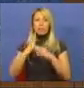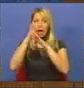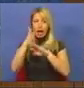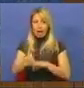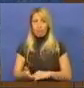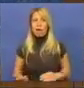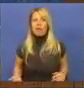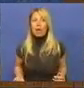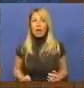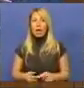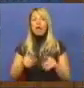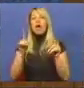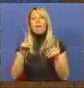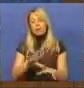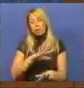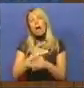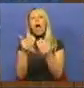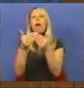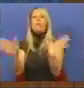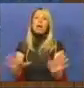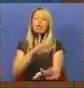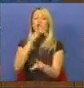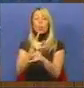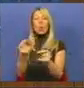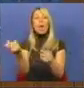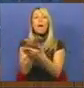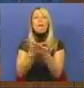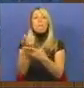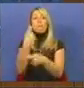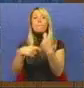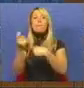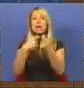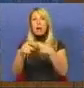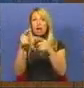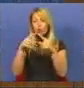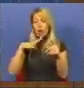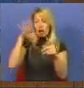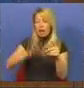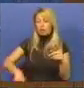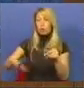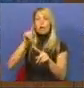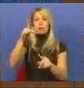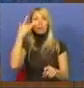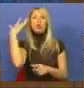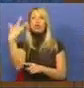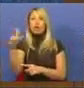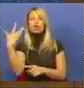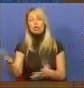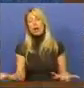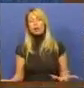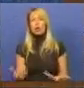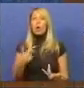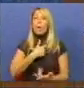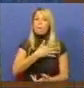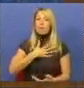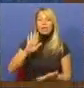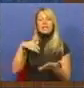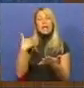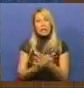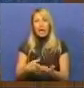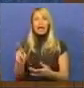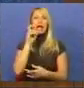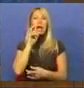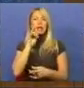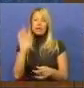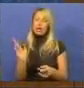intervenção noutros mercados nacionais e estrangeiros. Ou seja, uma empresa que dê garantias que não seja repartida, dividida